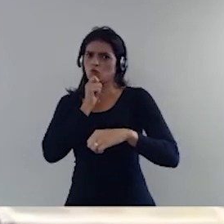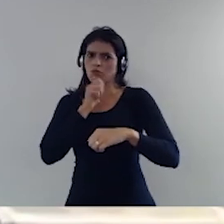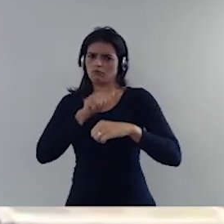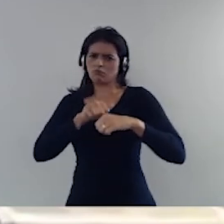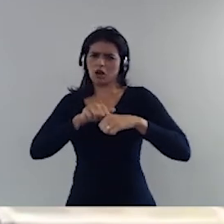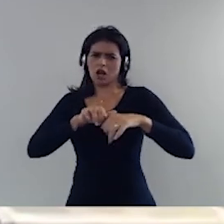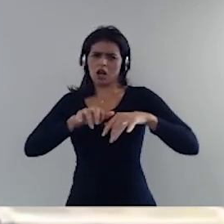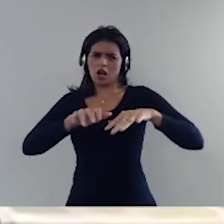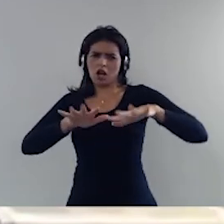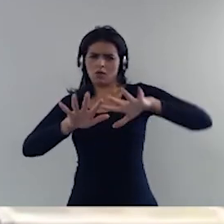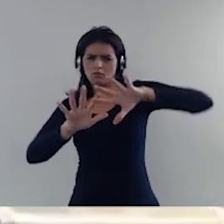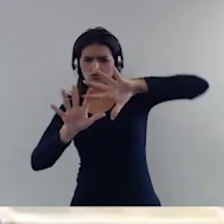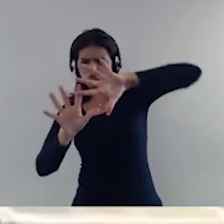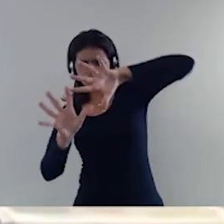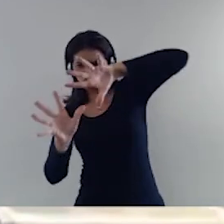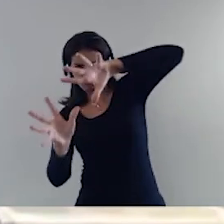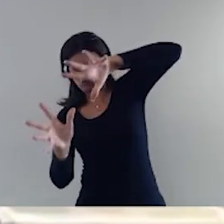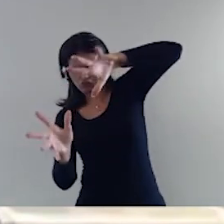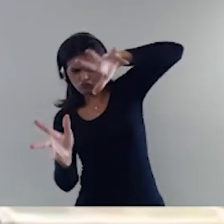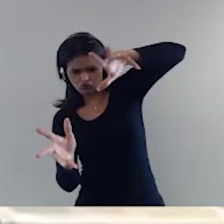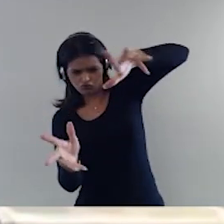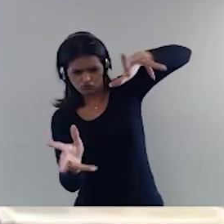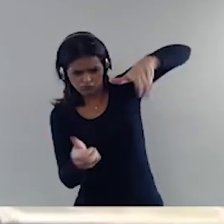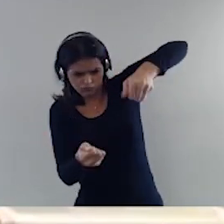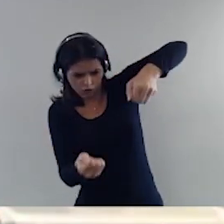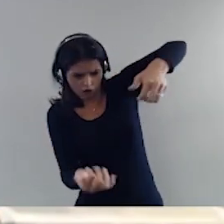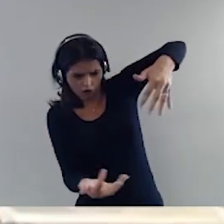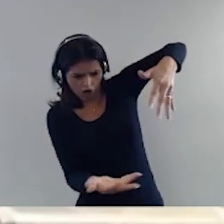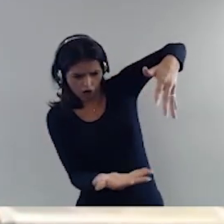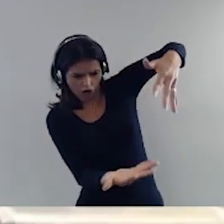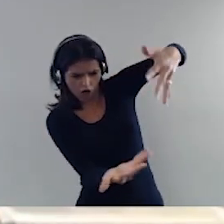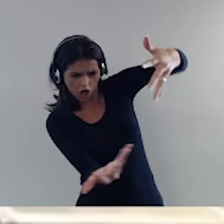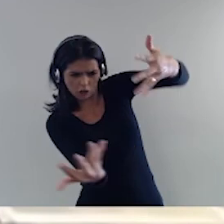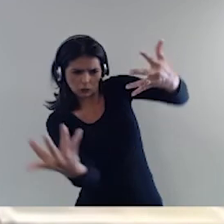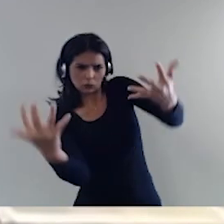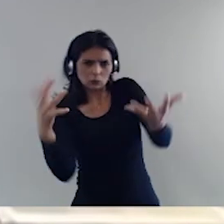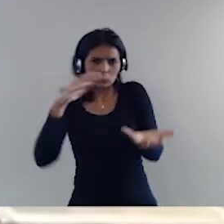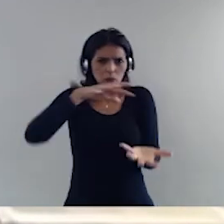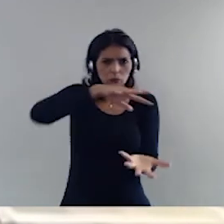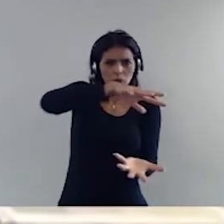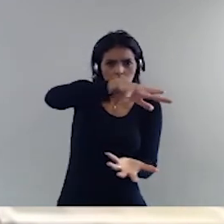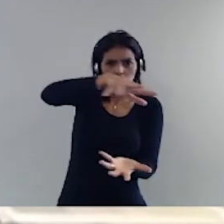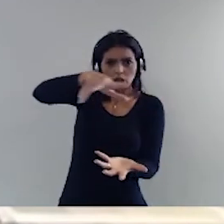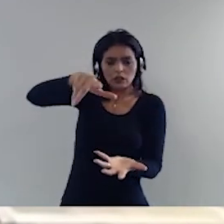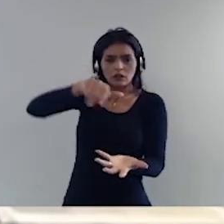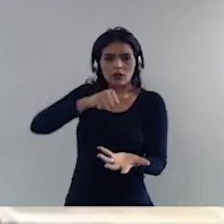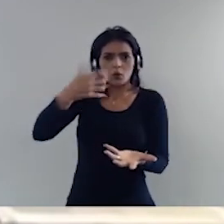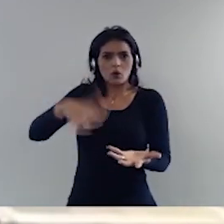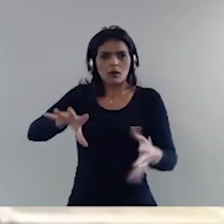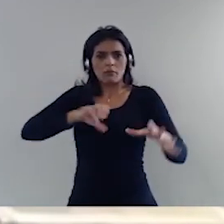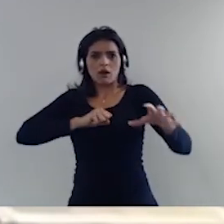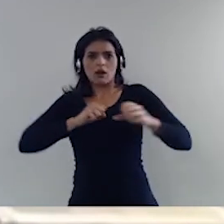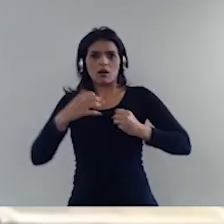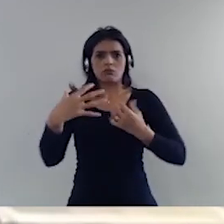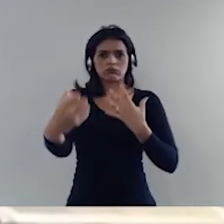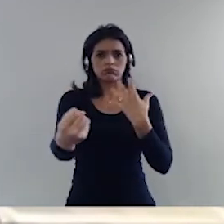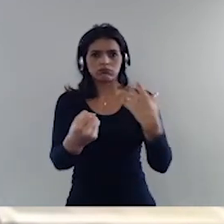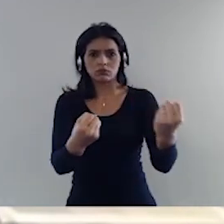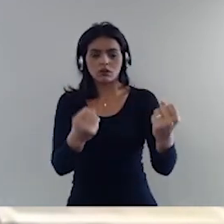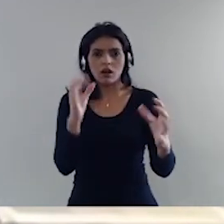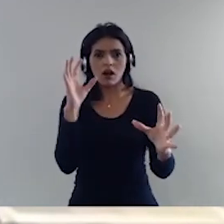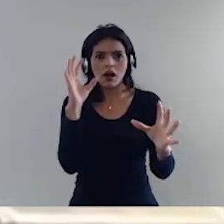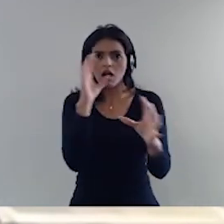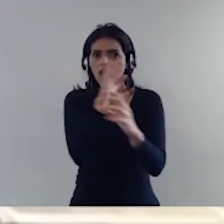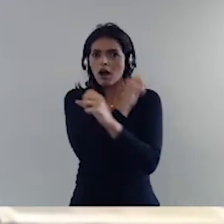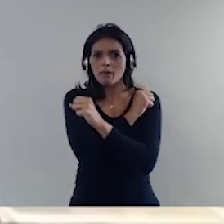de contágio e em grande velocidade. E, subitamente, como no verso de Camões, cesse tudo que a